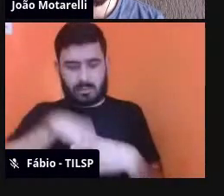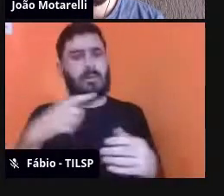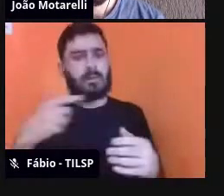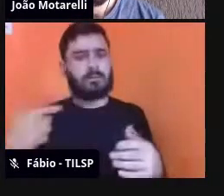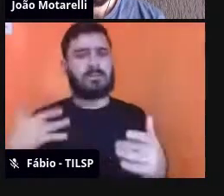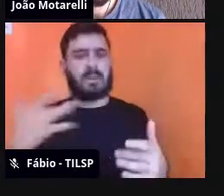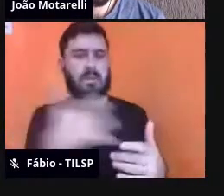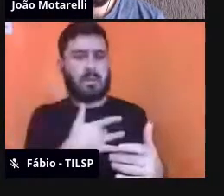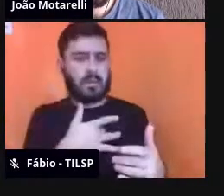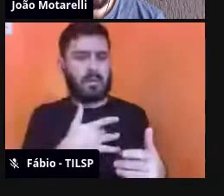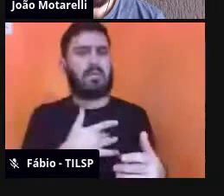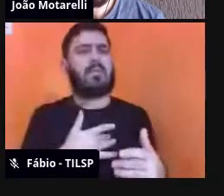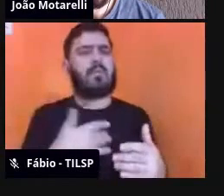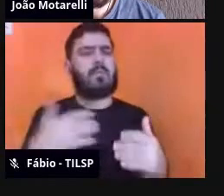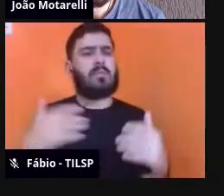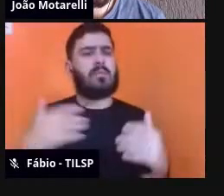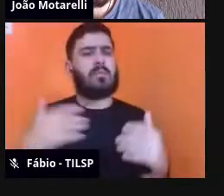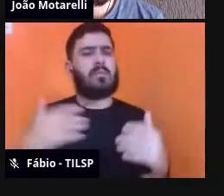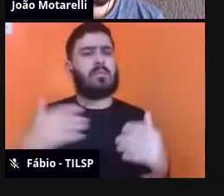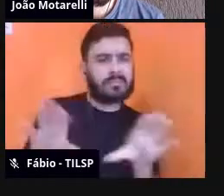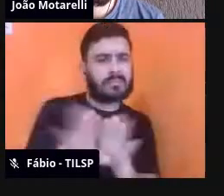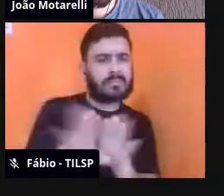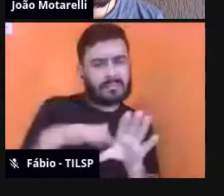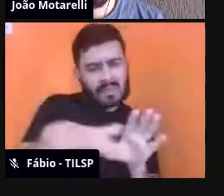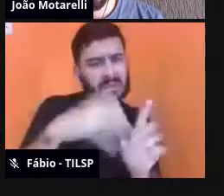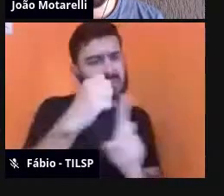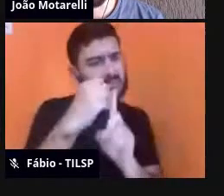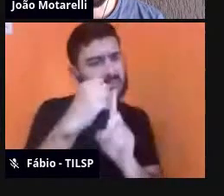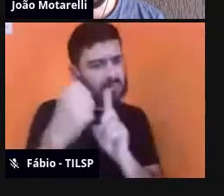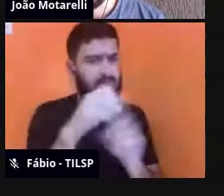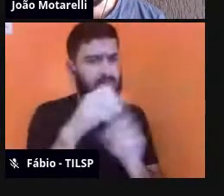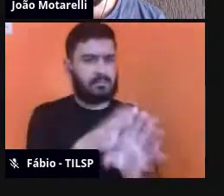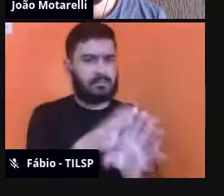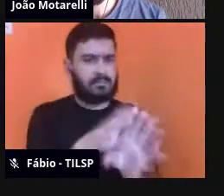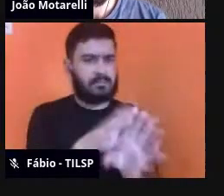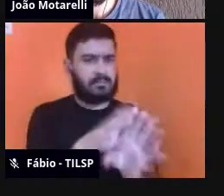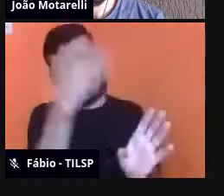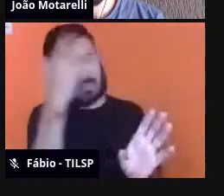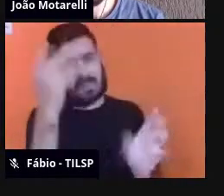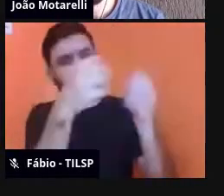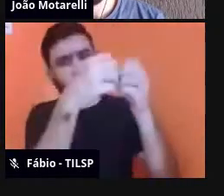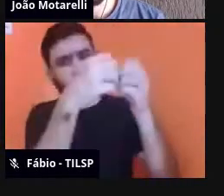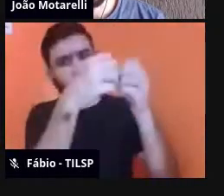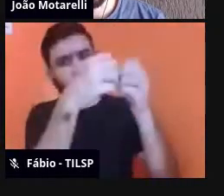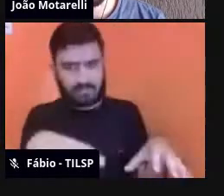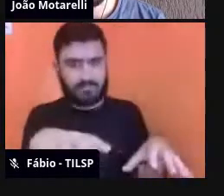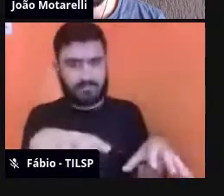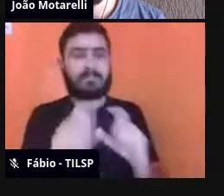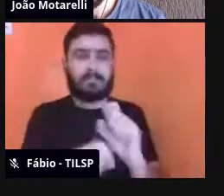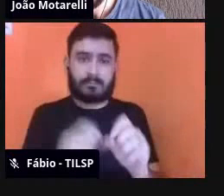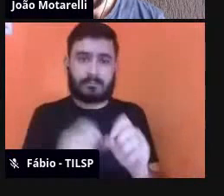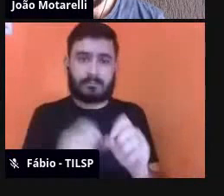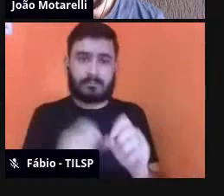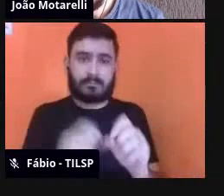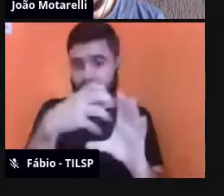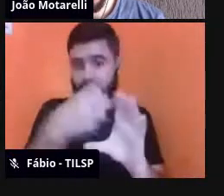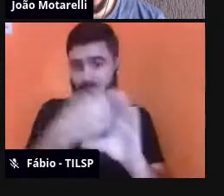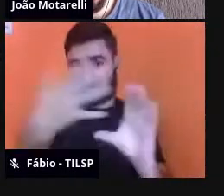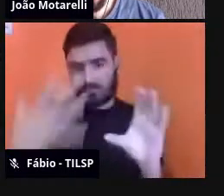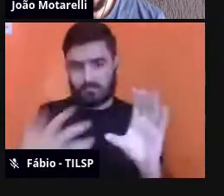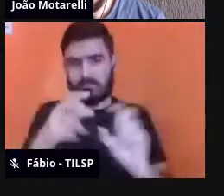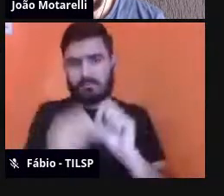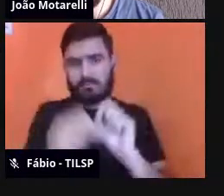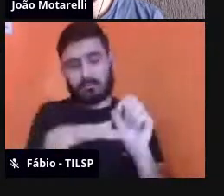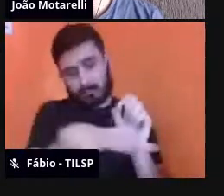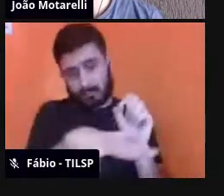indivíduo. Então, a gente tem aqui, né, dentro dos aspectos, se a gente for olhar para os aspectos sociais, né, a gente